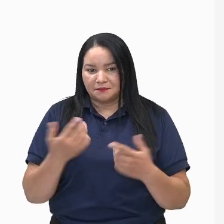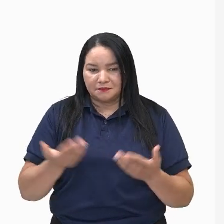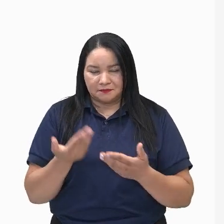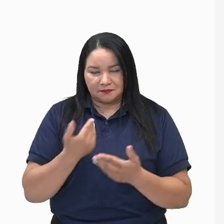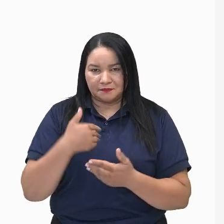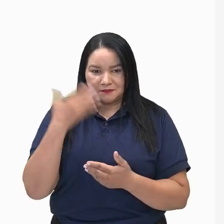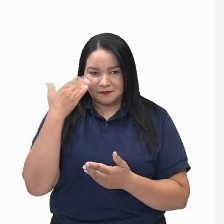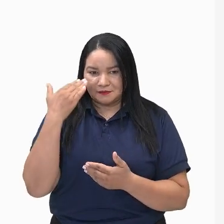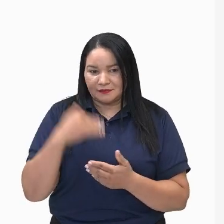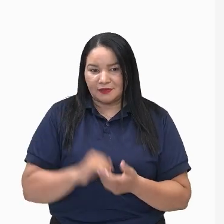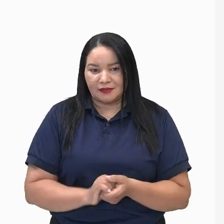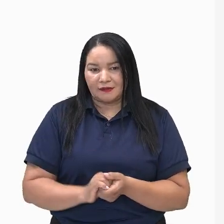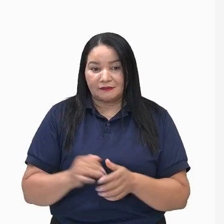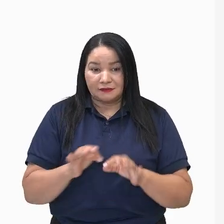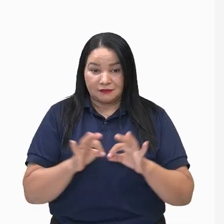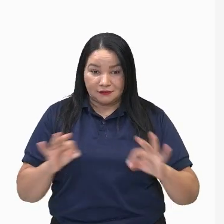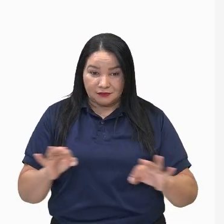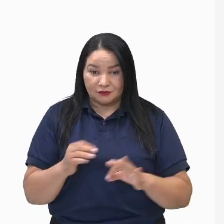ela vai ter